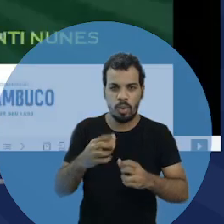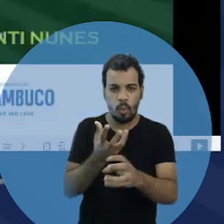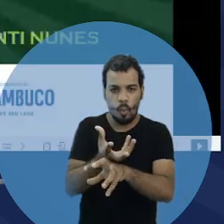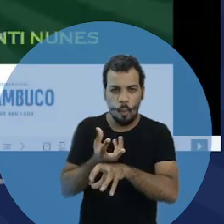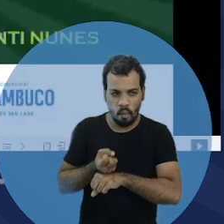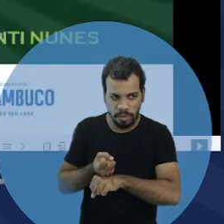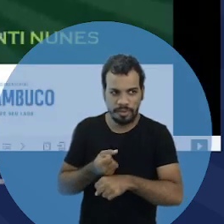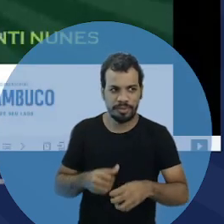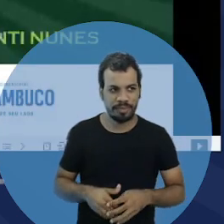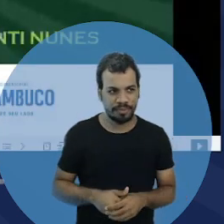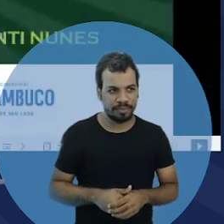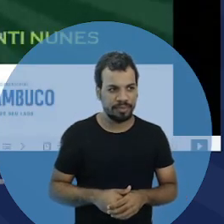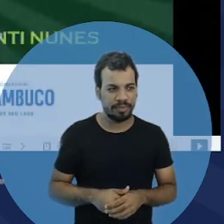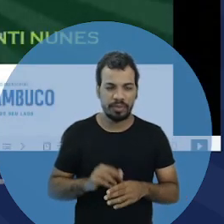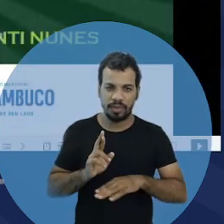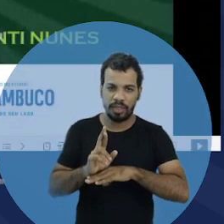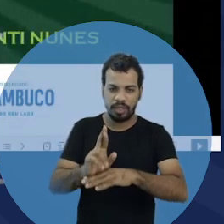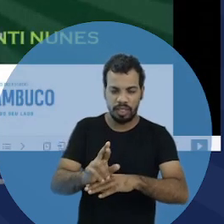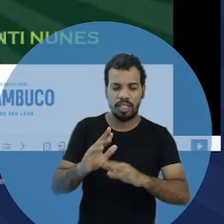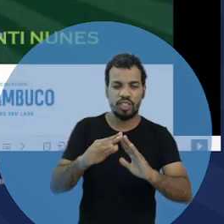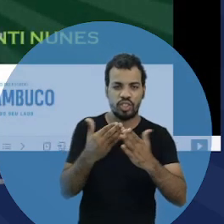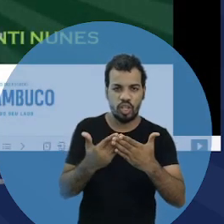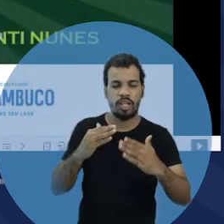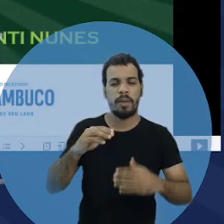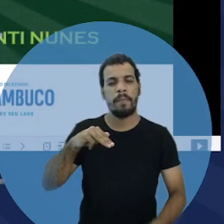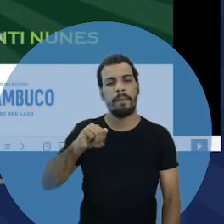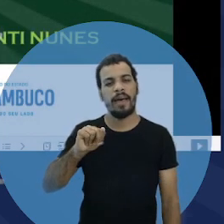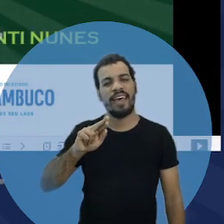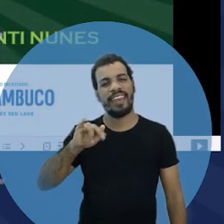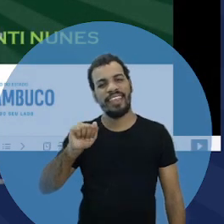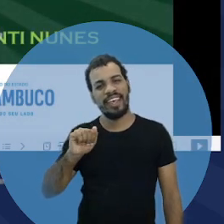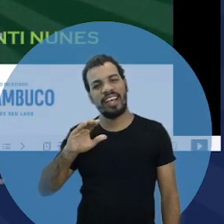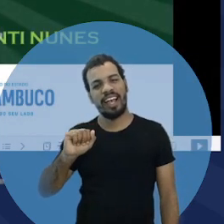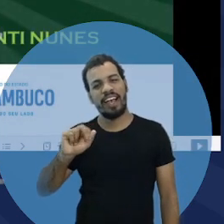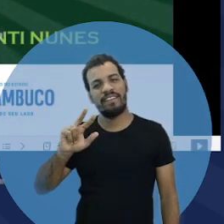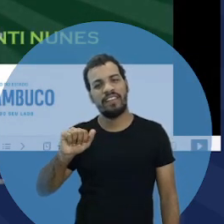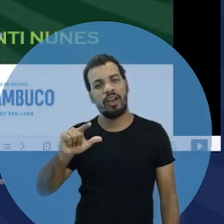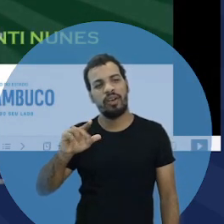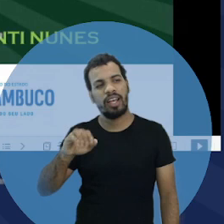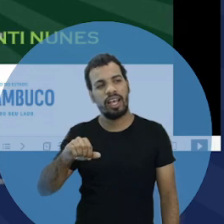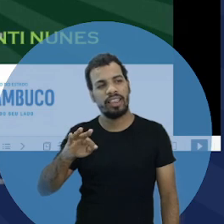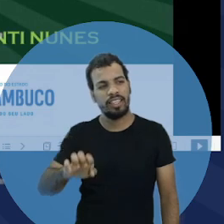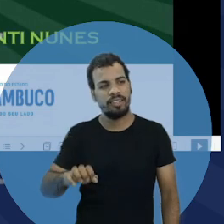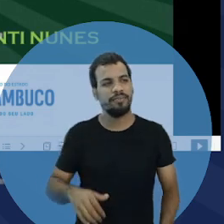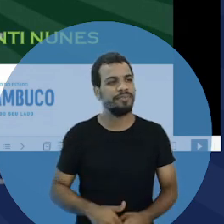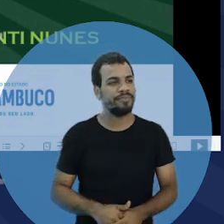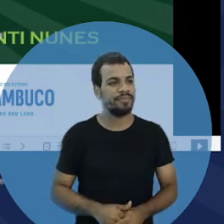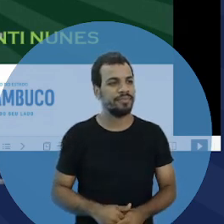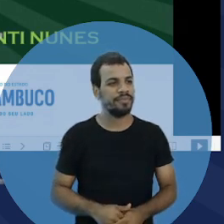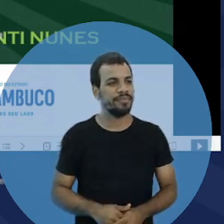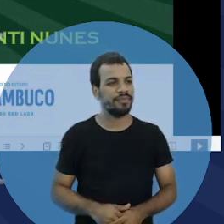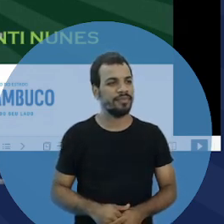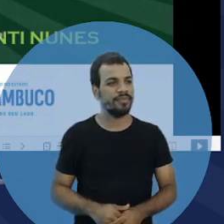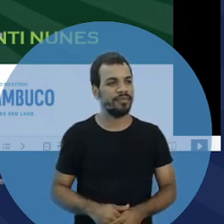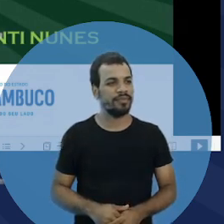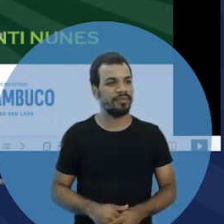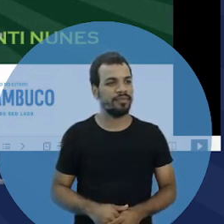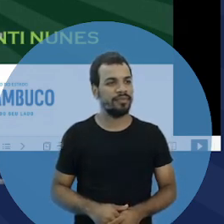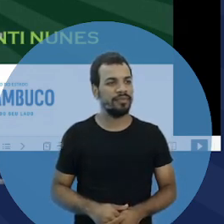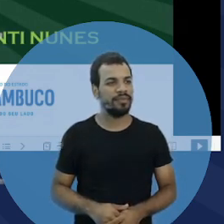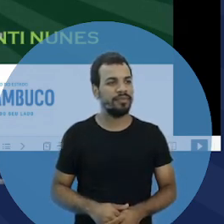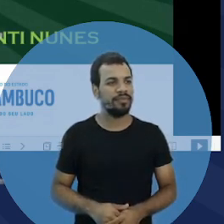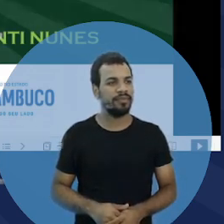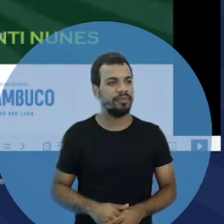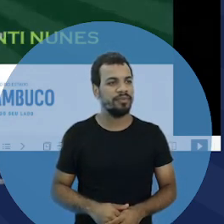a EREM Maria Cavalcante Nunes e o nosso NEG Dandaras. E Papo de Pretas, ele